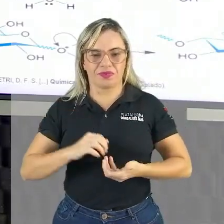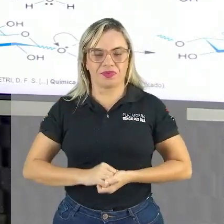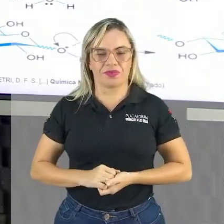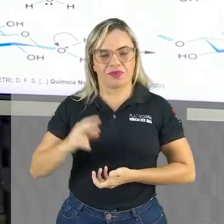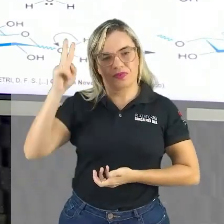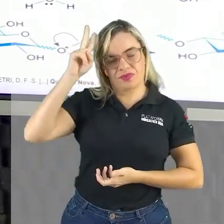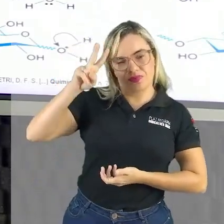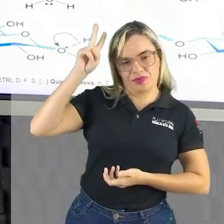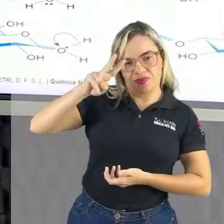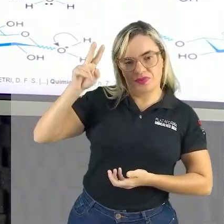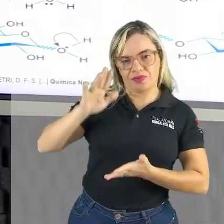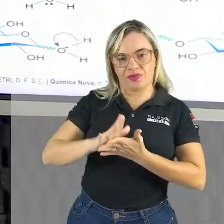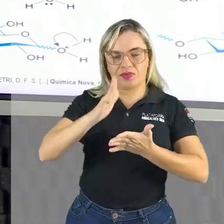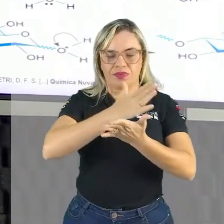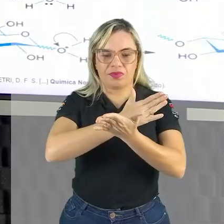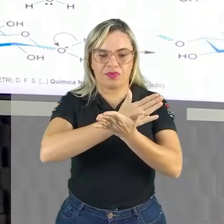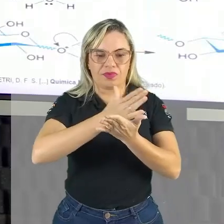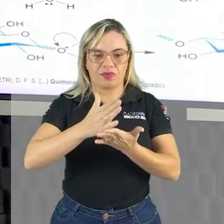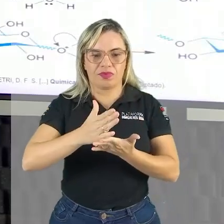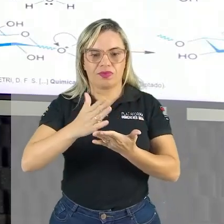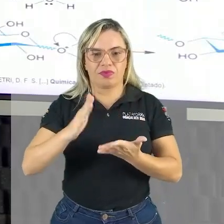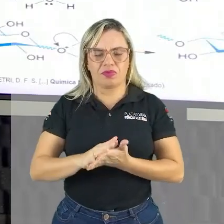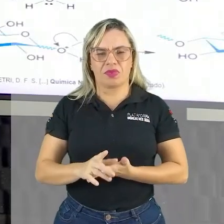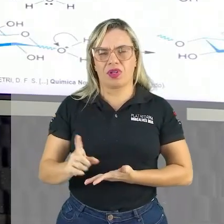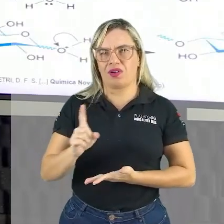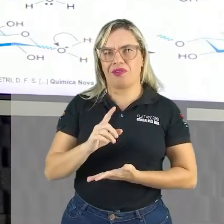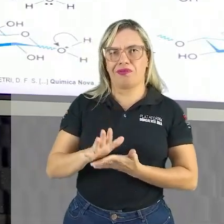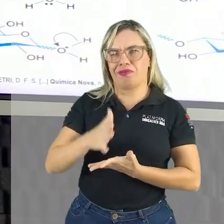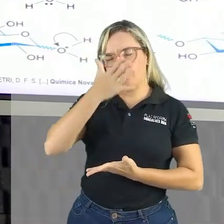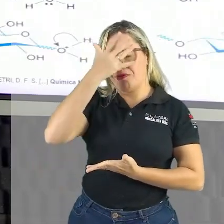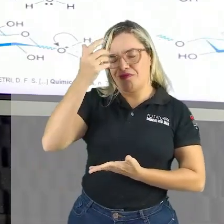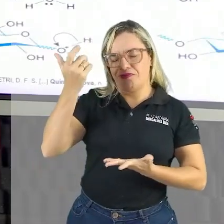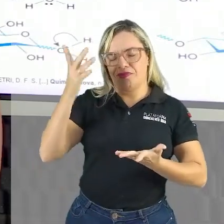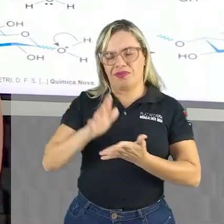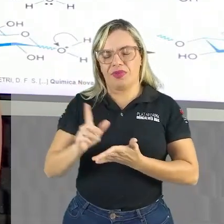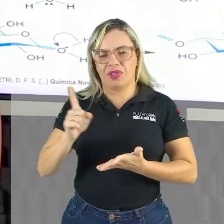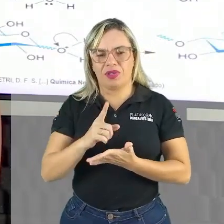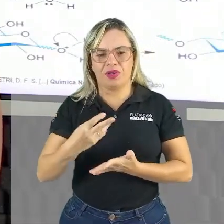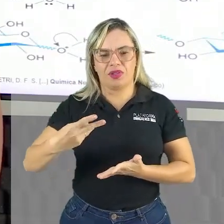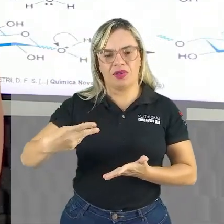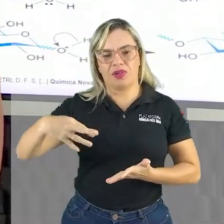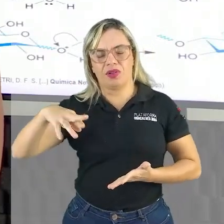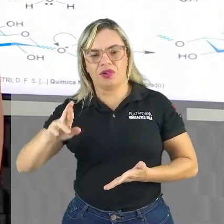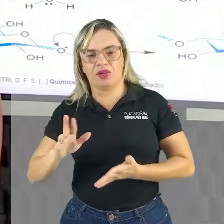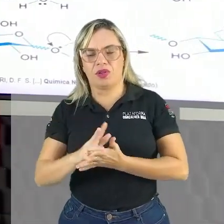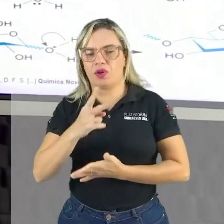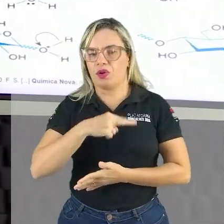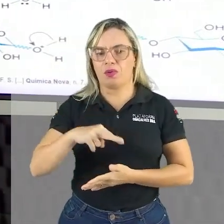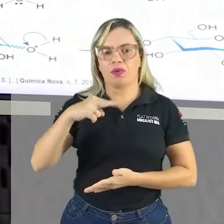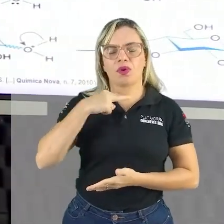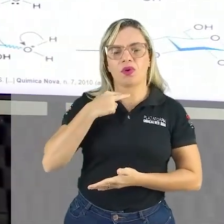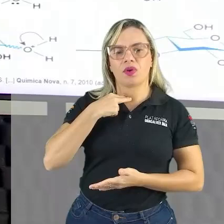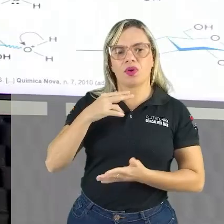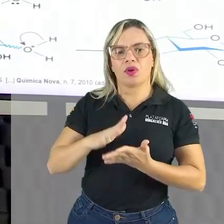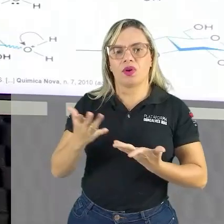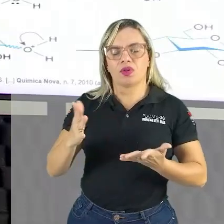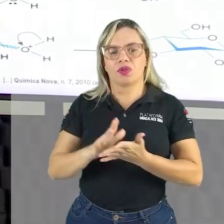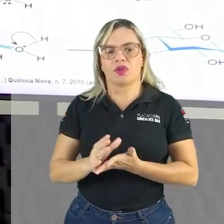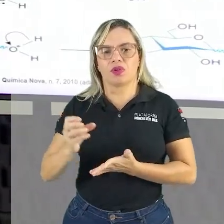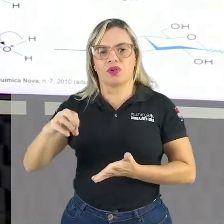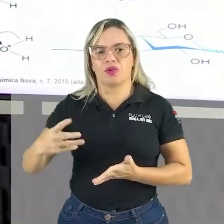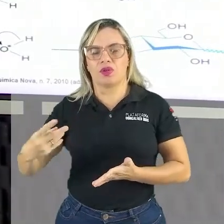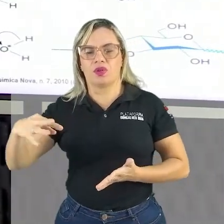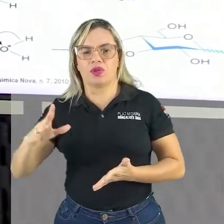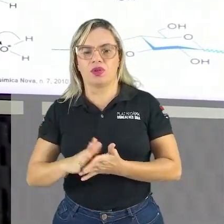Lembra que eu te falei lá no comecinho? Daniel, não. Um catalisador não pode ser consumido. Daniel, eu entendi, mas tu acabou